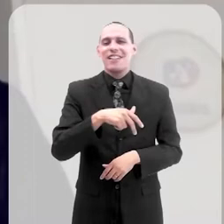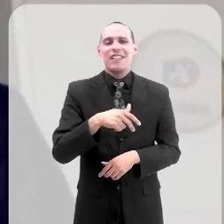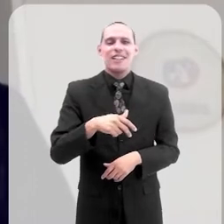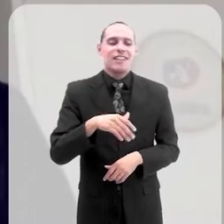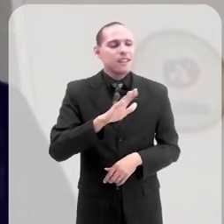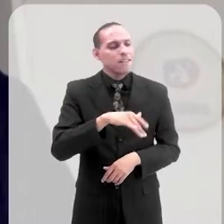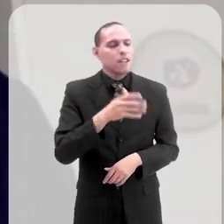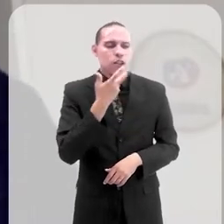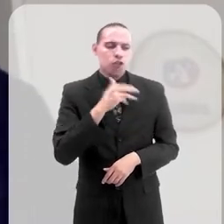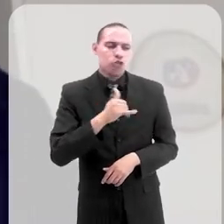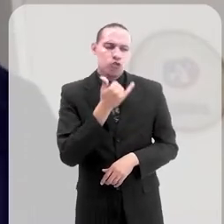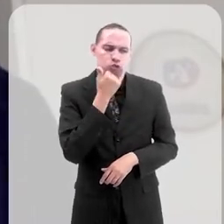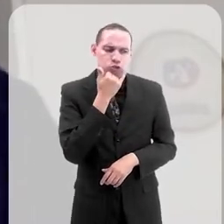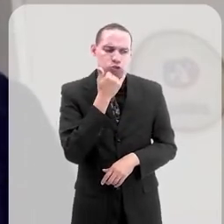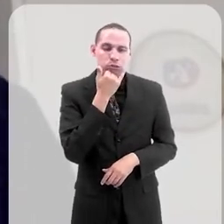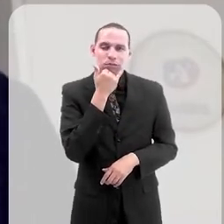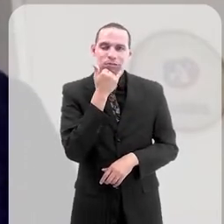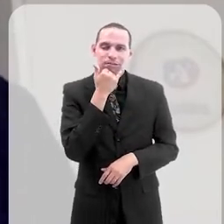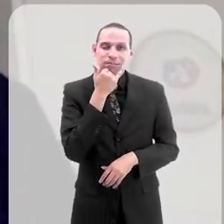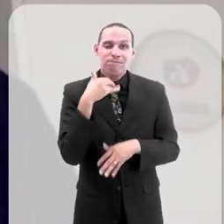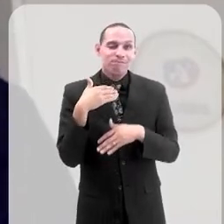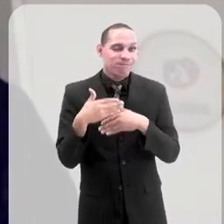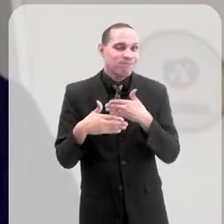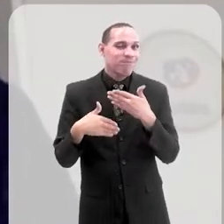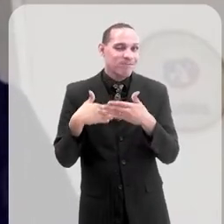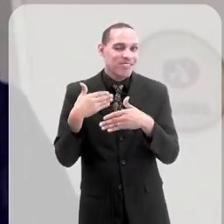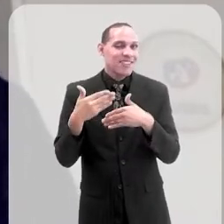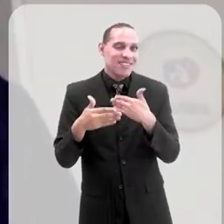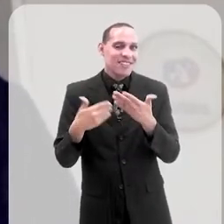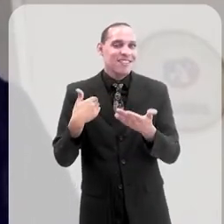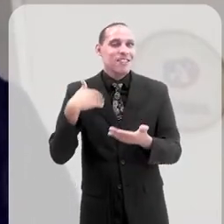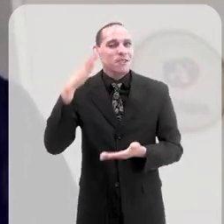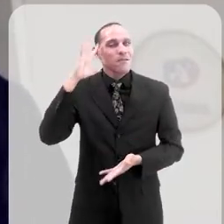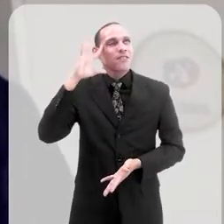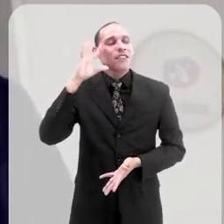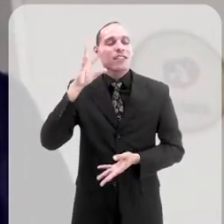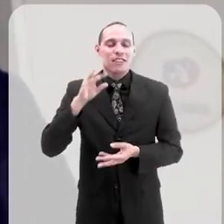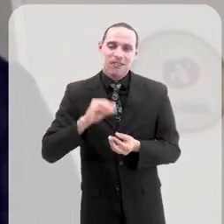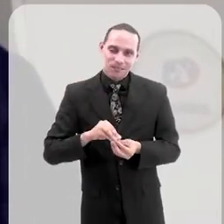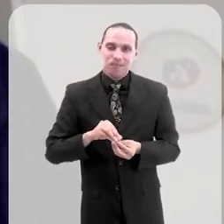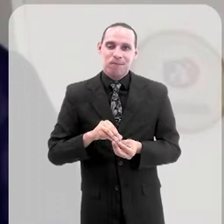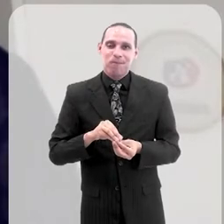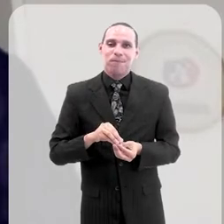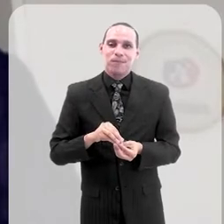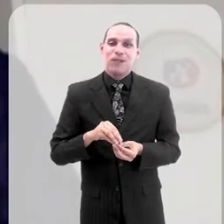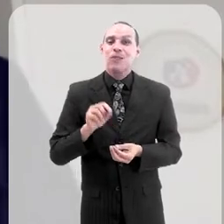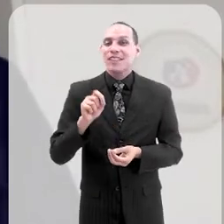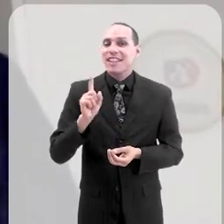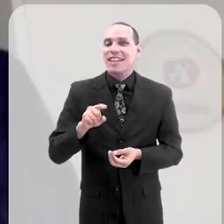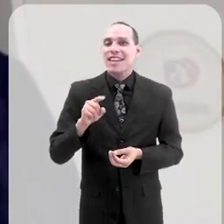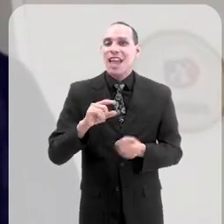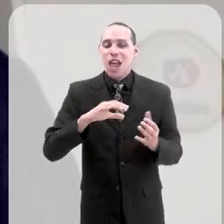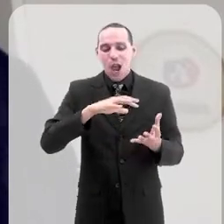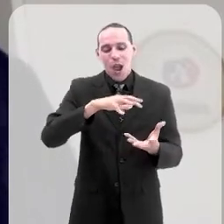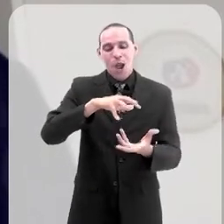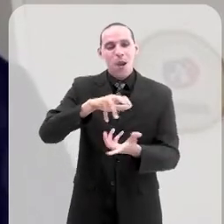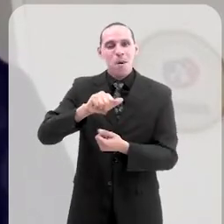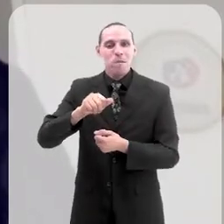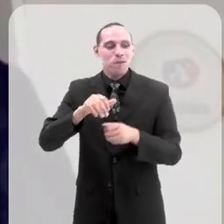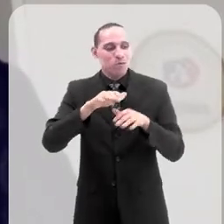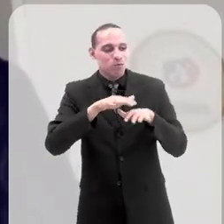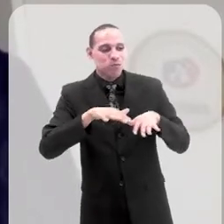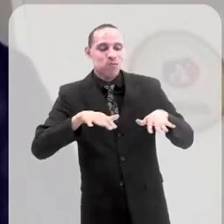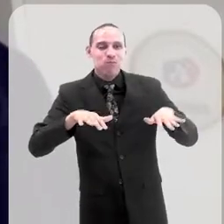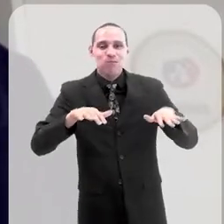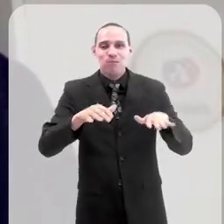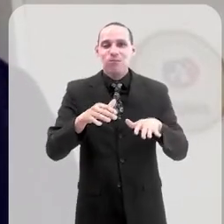para aquela criança, e a partir daquele dia eu entendi o que que era o mundo daqueles que não podiam se comunicar